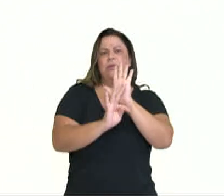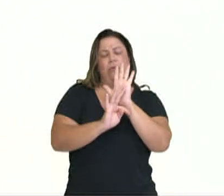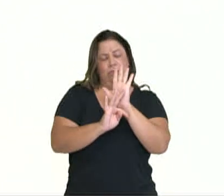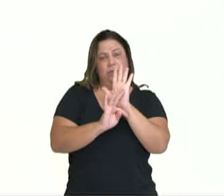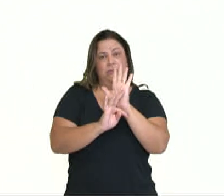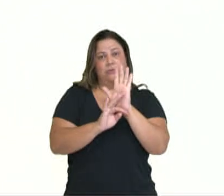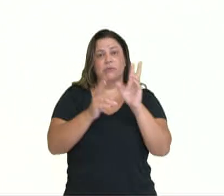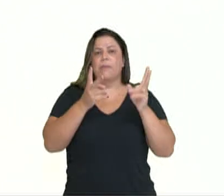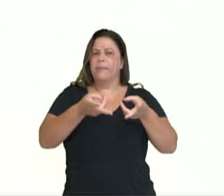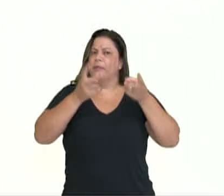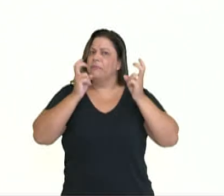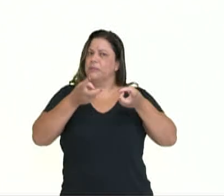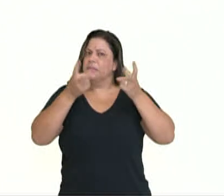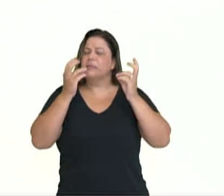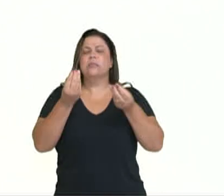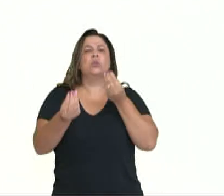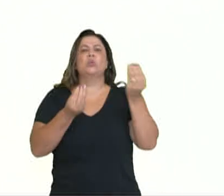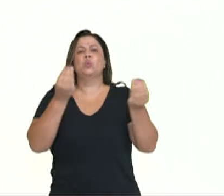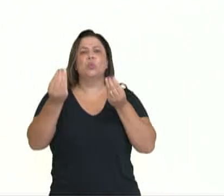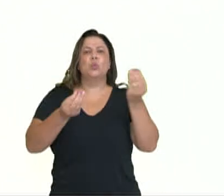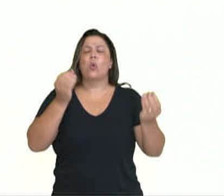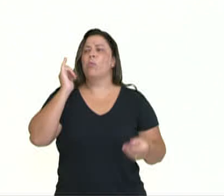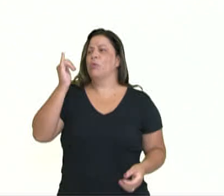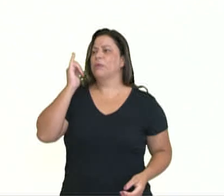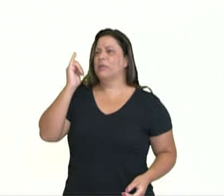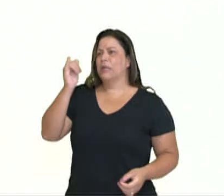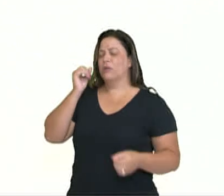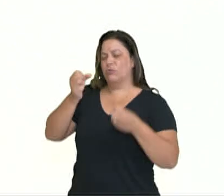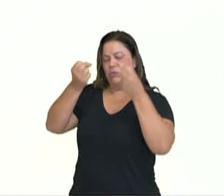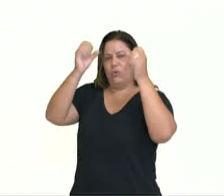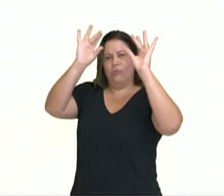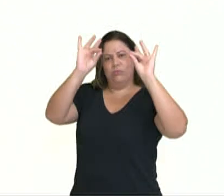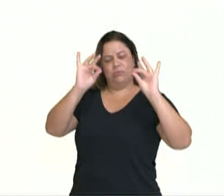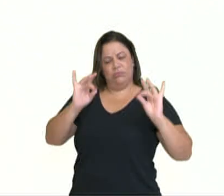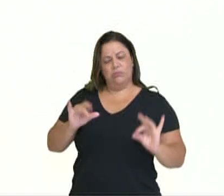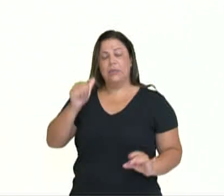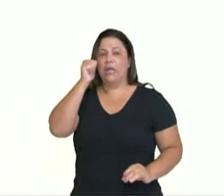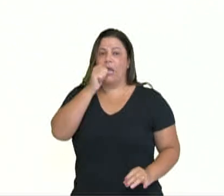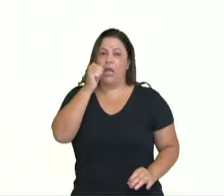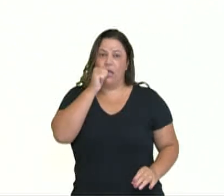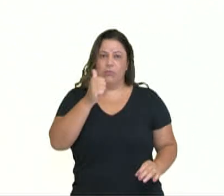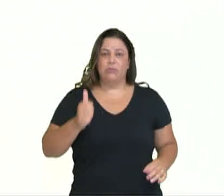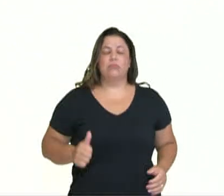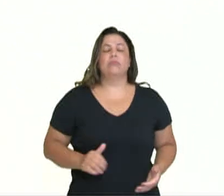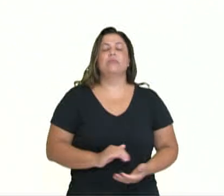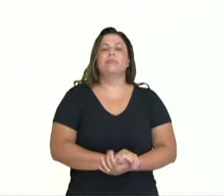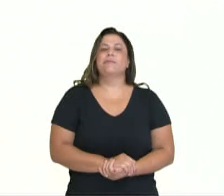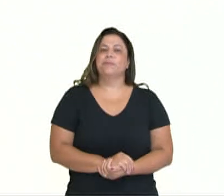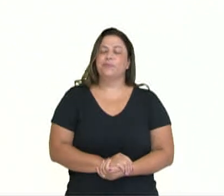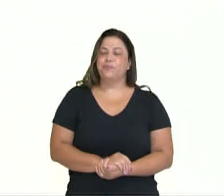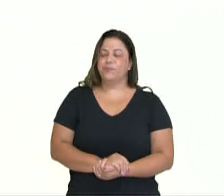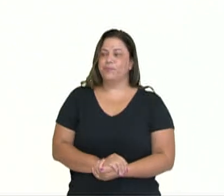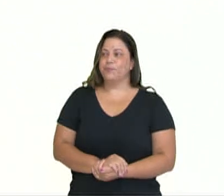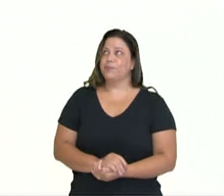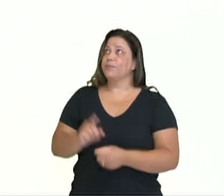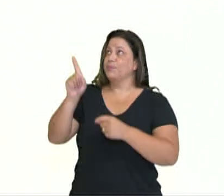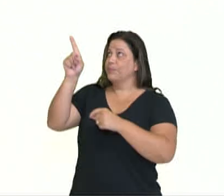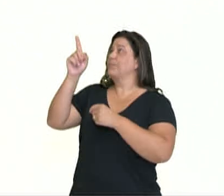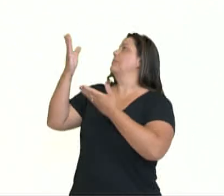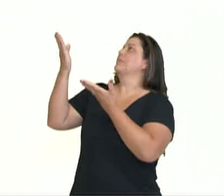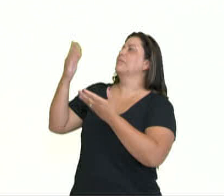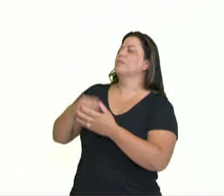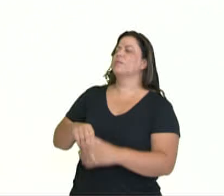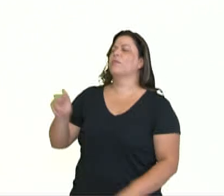que a gente perceba como o narrador descreve a mulher. A professora vai ler com vocês. Voltei-me para a mulher